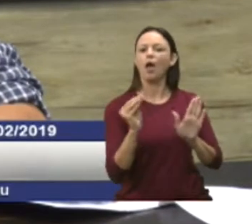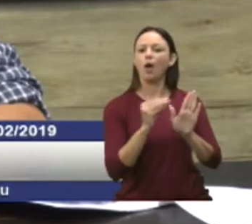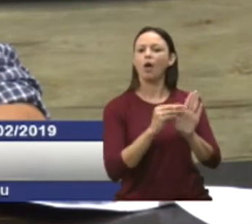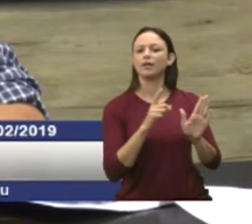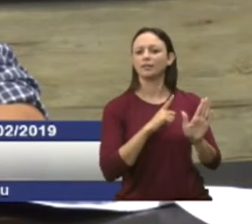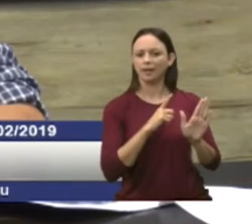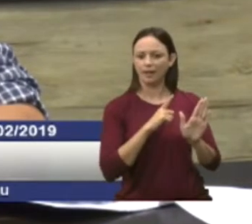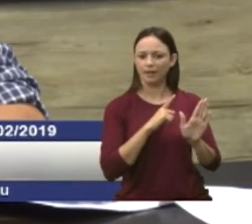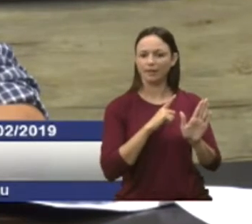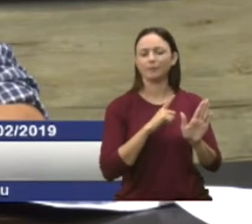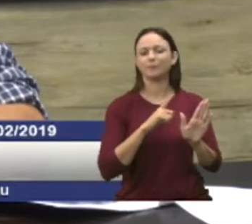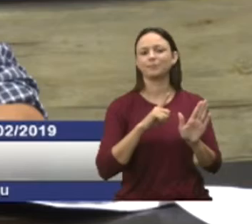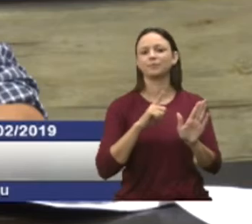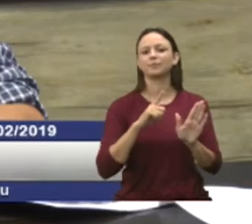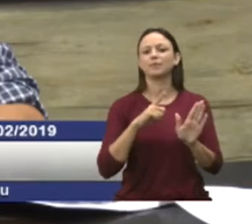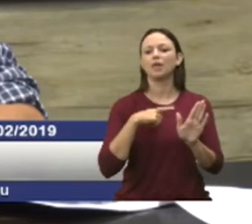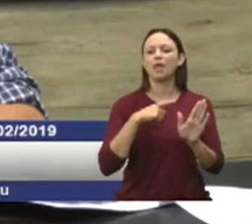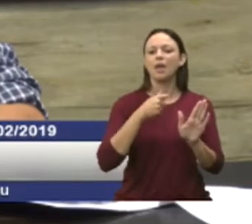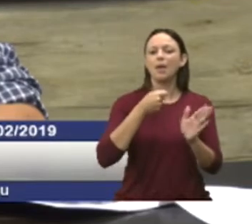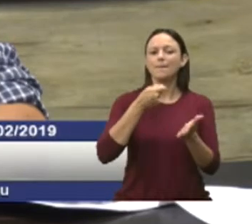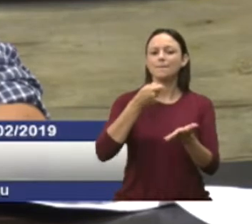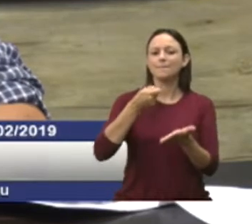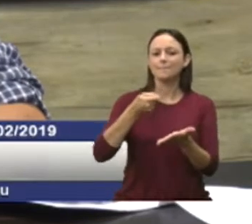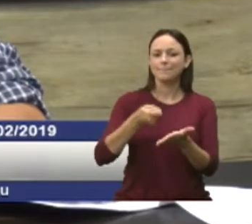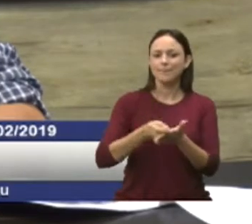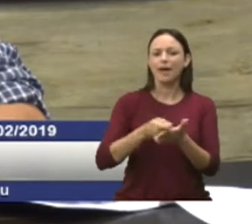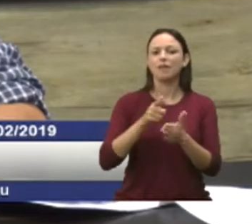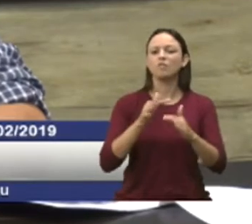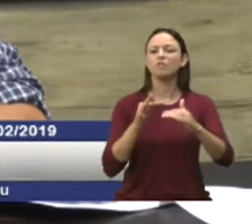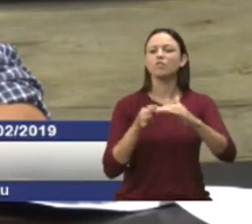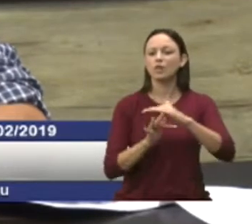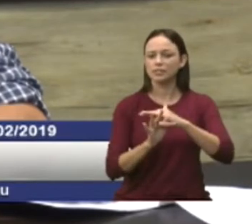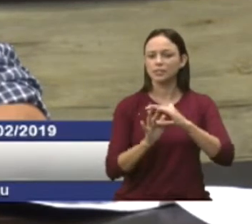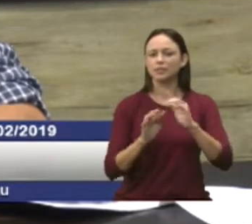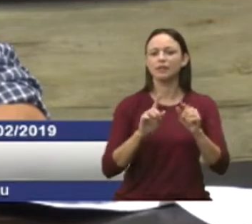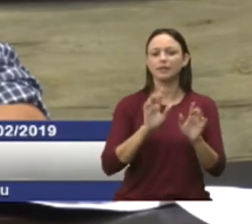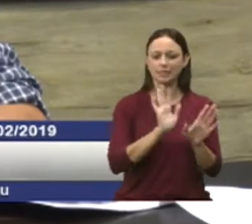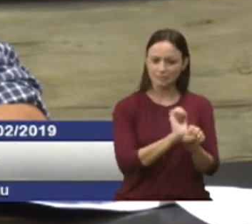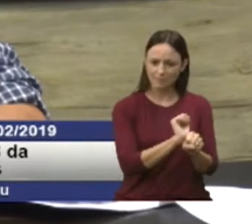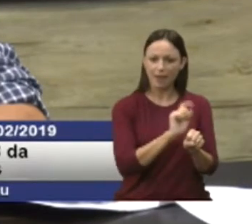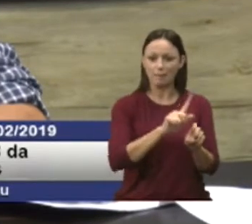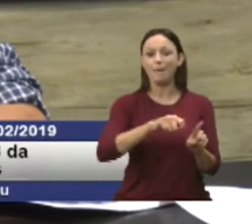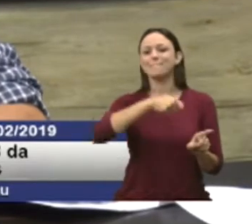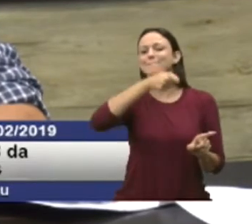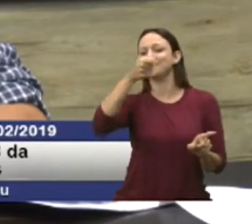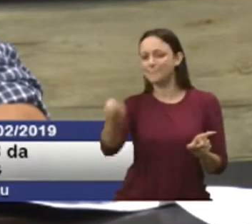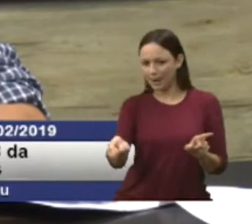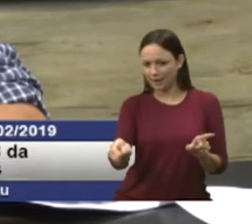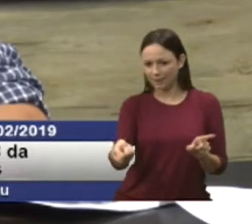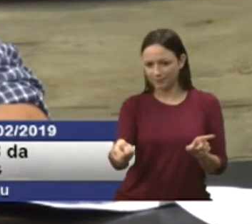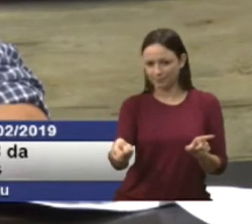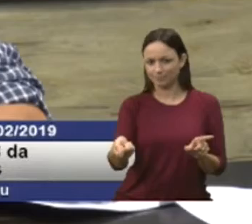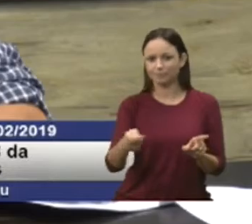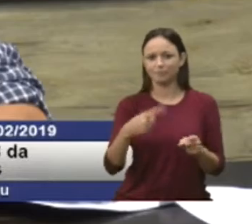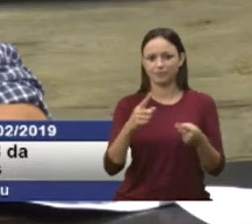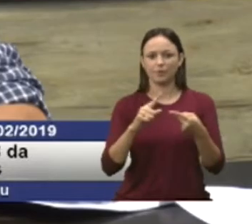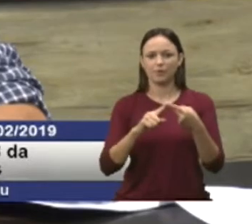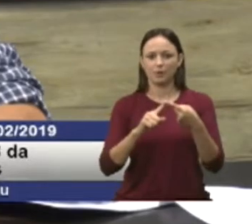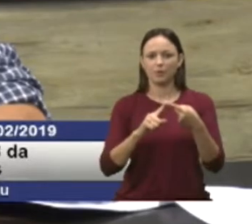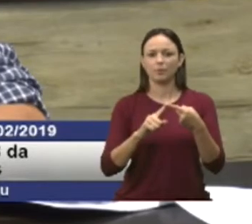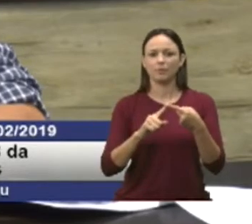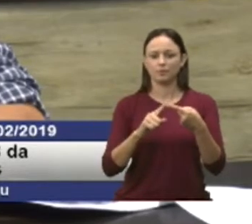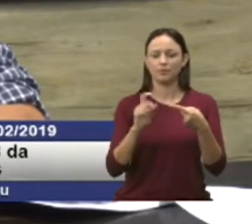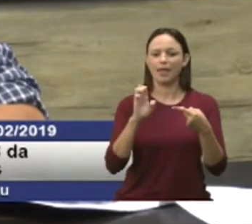a fatura, o fornecedor, para poder posteriormente pagar. Então, sempre a ordem vai ser, o